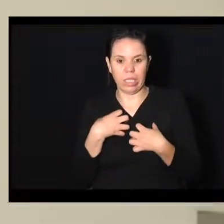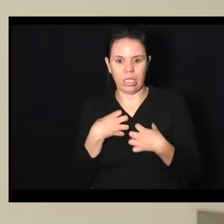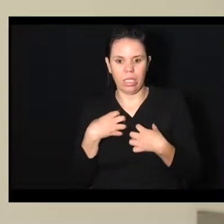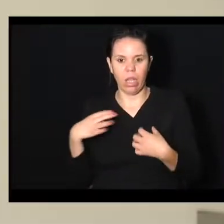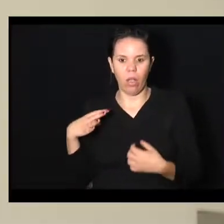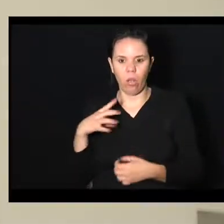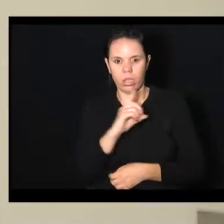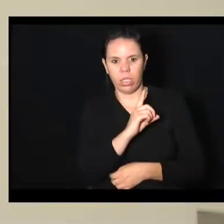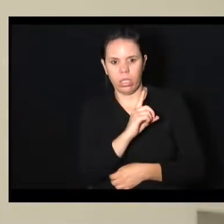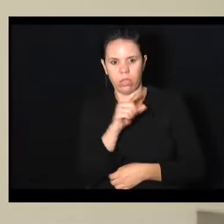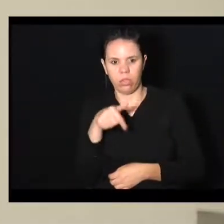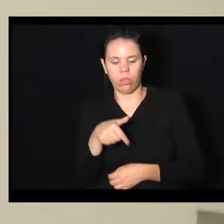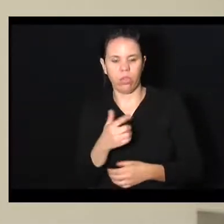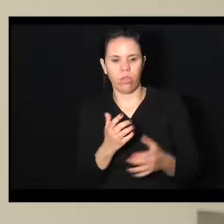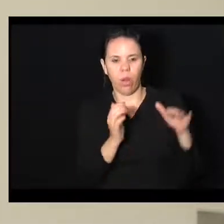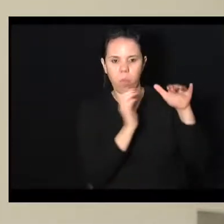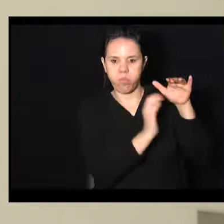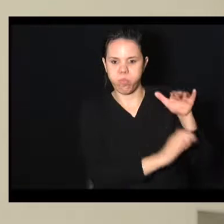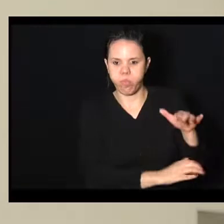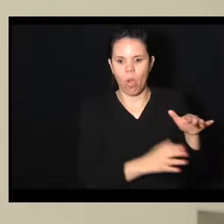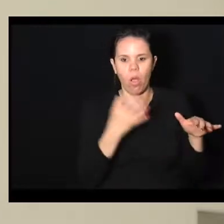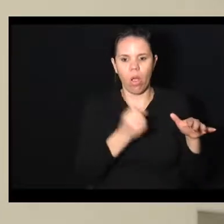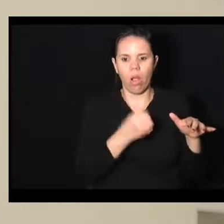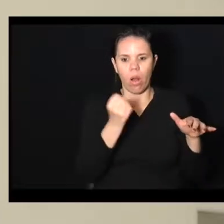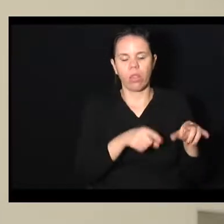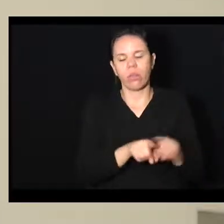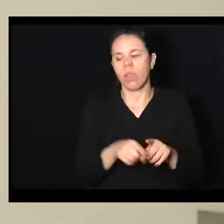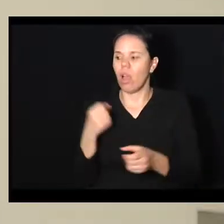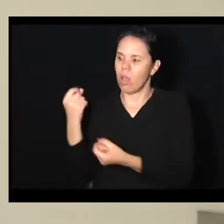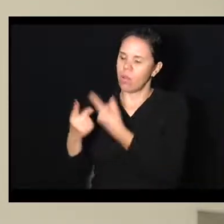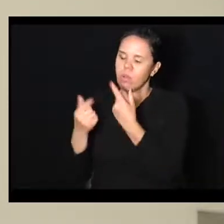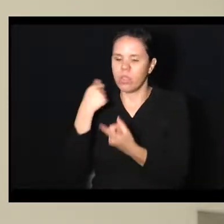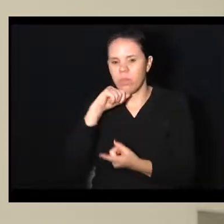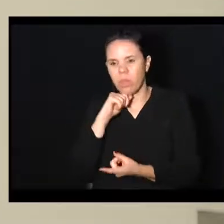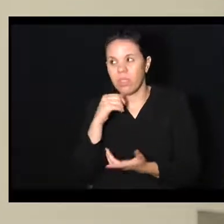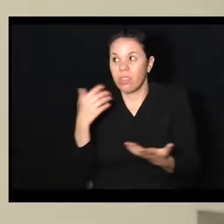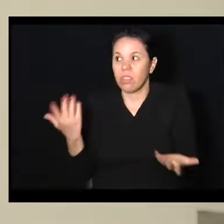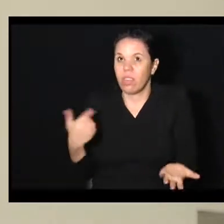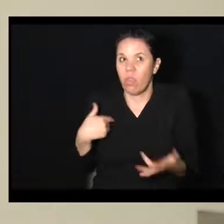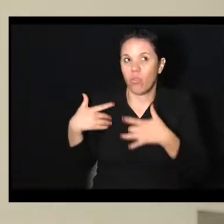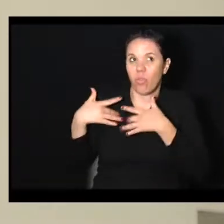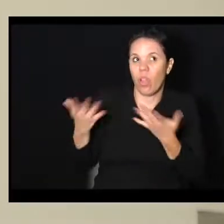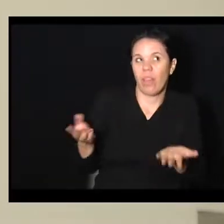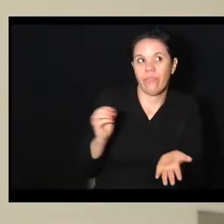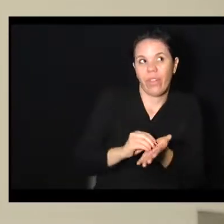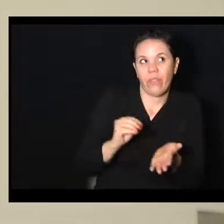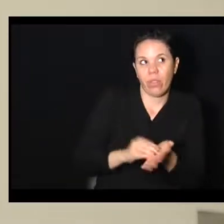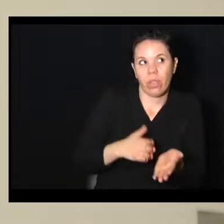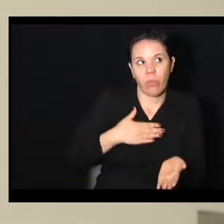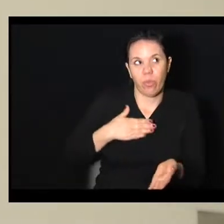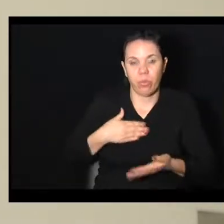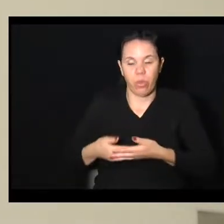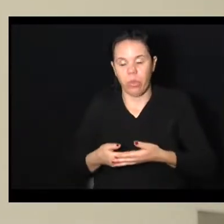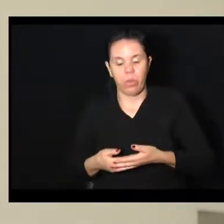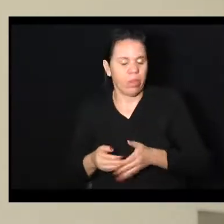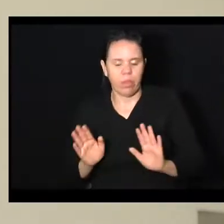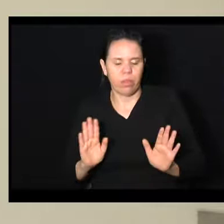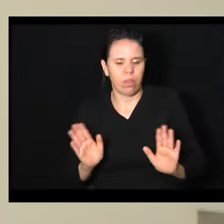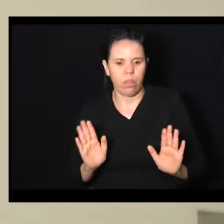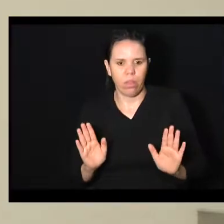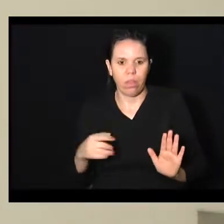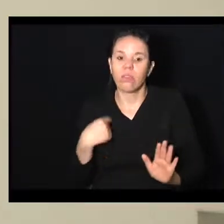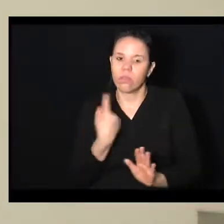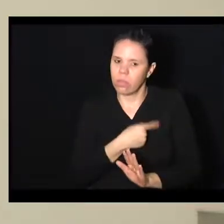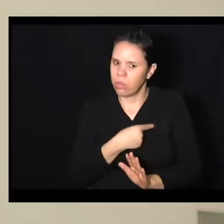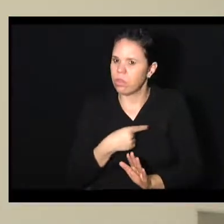explica. Muitas mães elas têm dúvidas assim, se eu doar, será que vai faltar para o meu bebê? Não, porque assim, nós pedimos